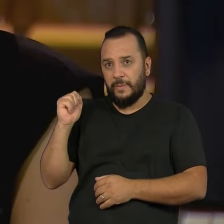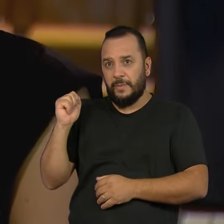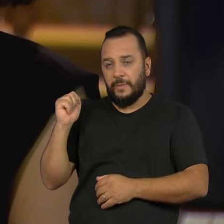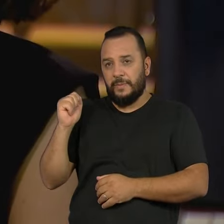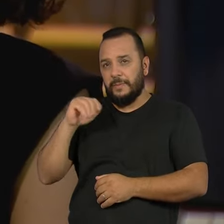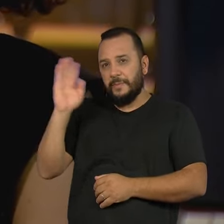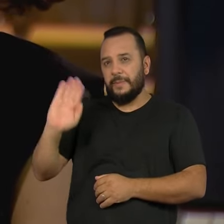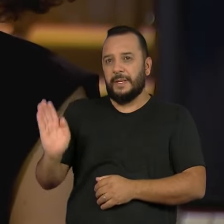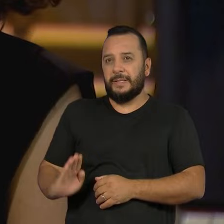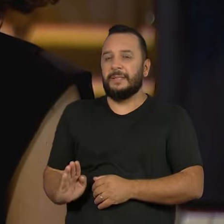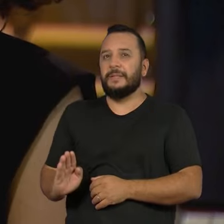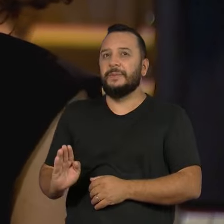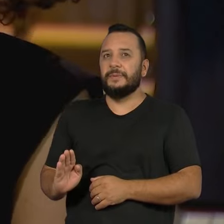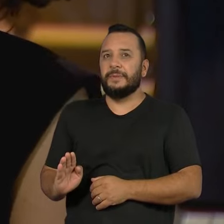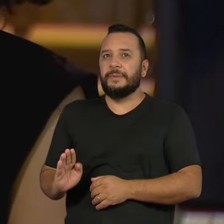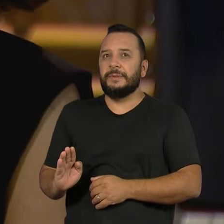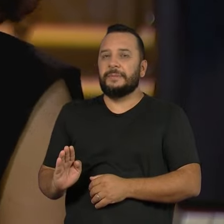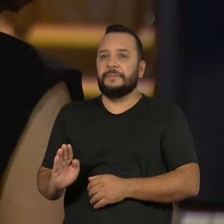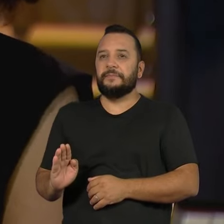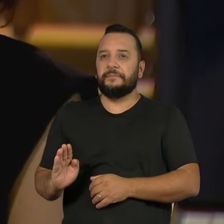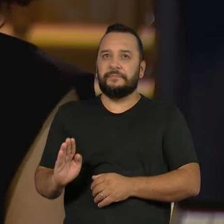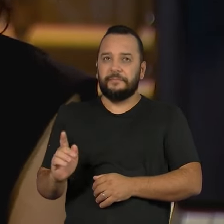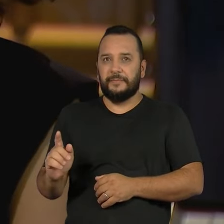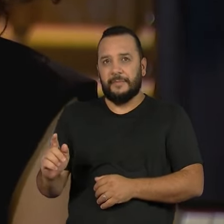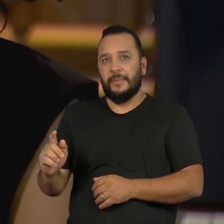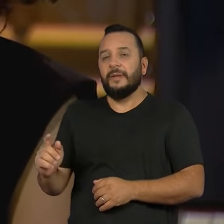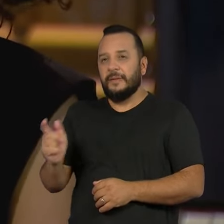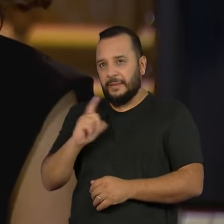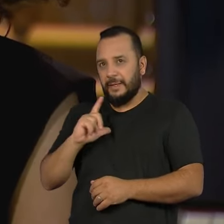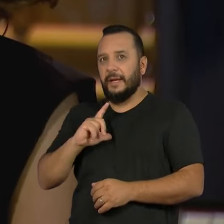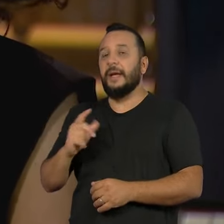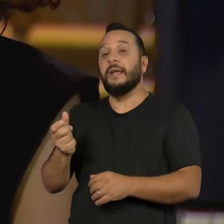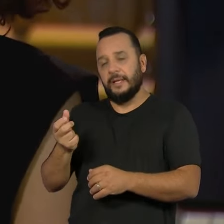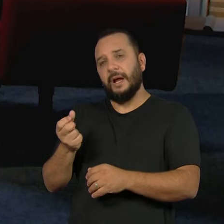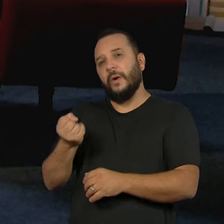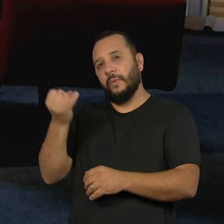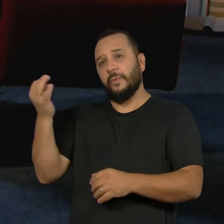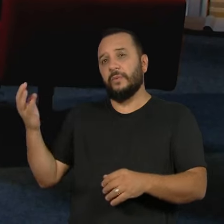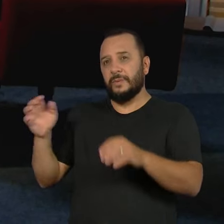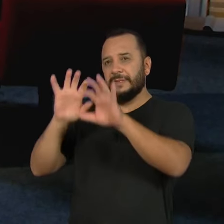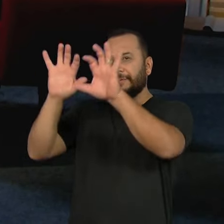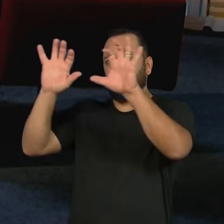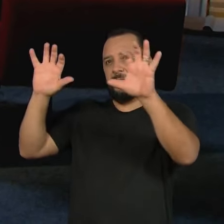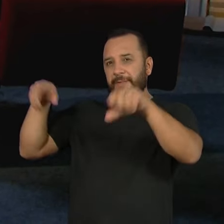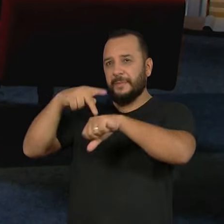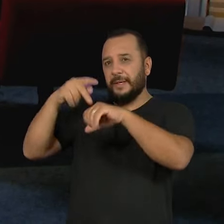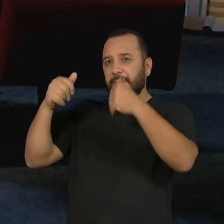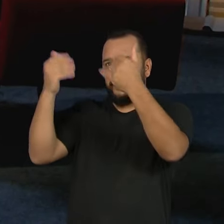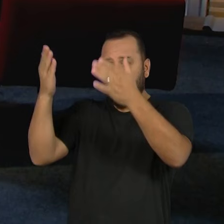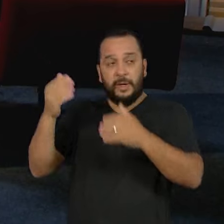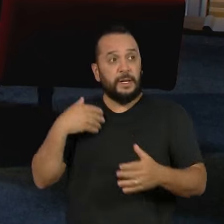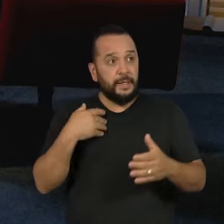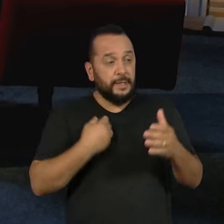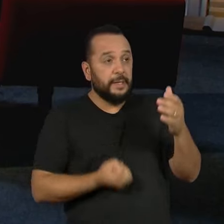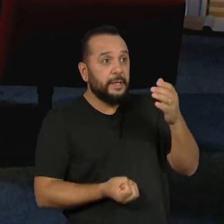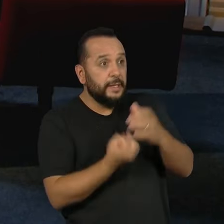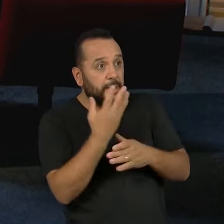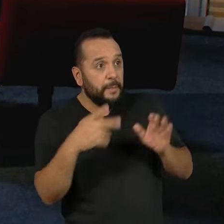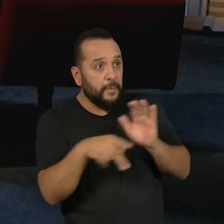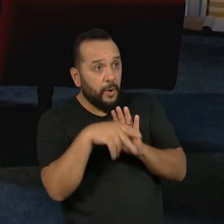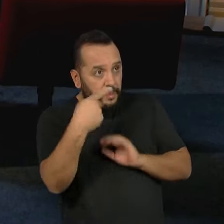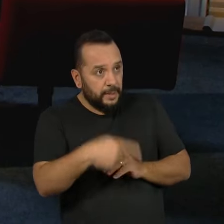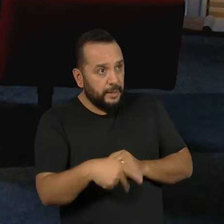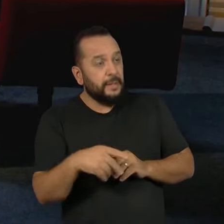é onde onde onde berço das influências externas e e também e que também produz e